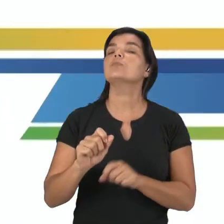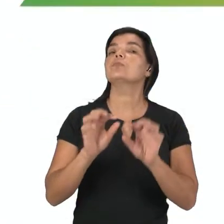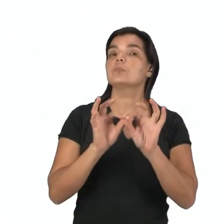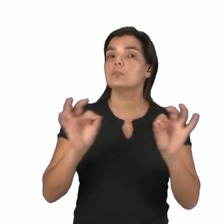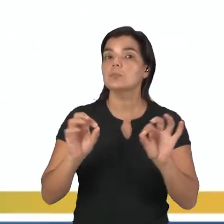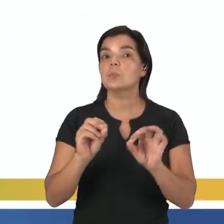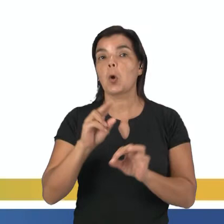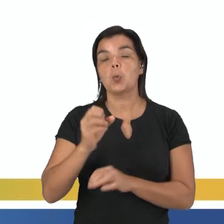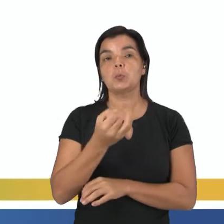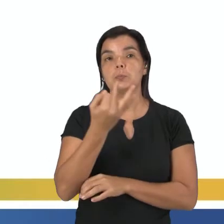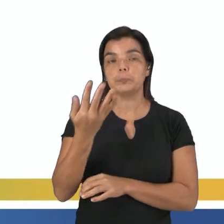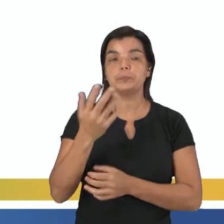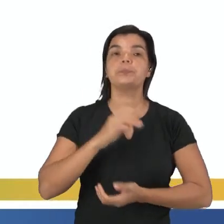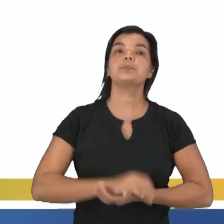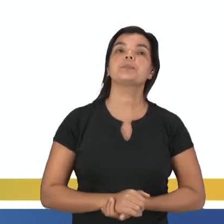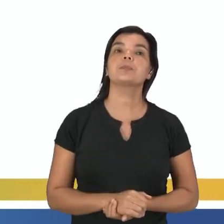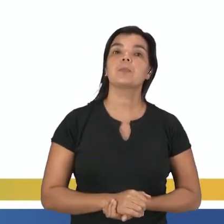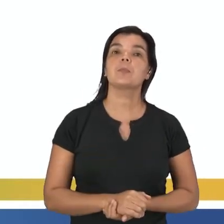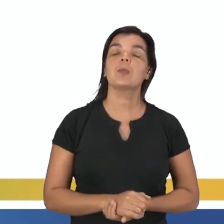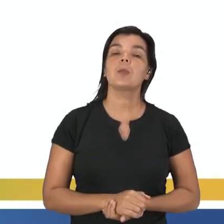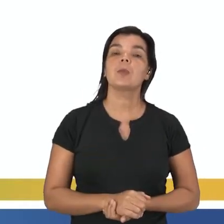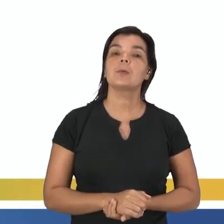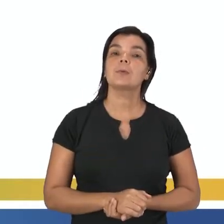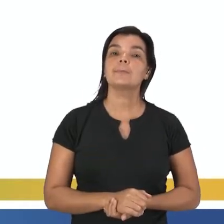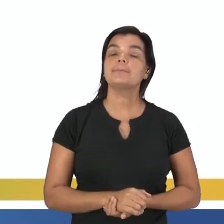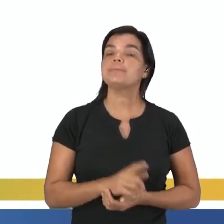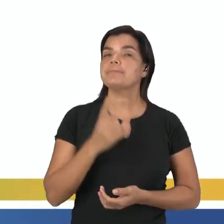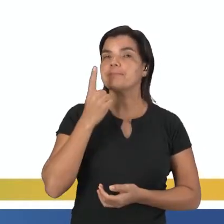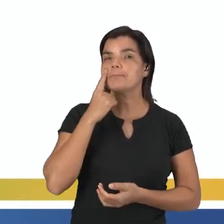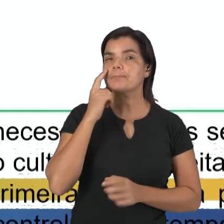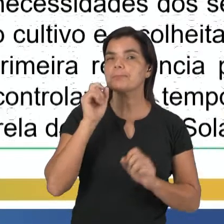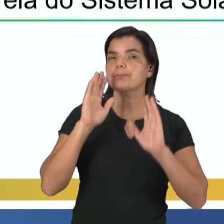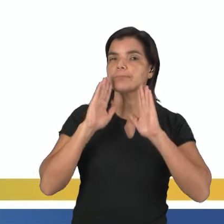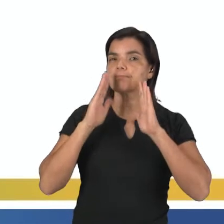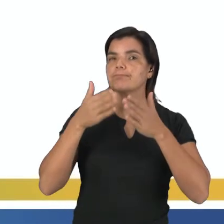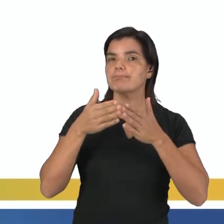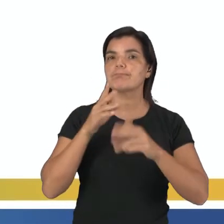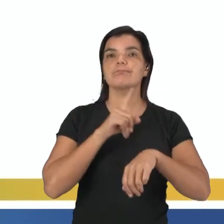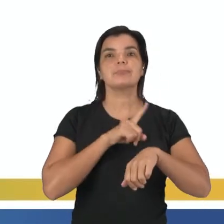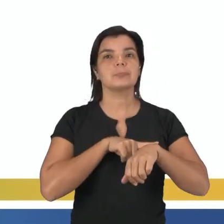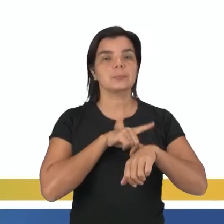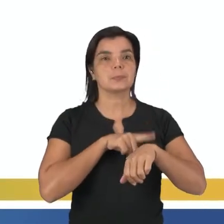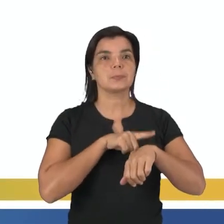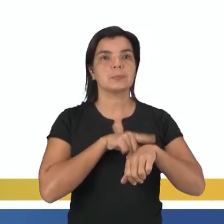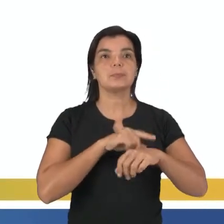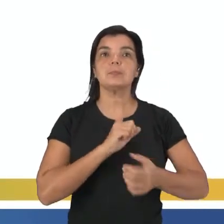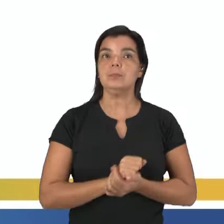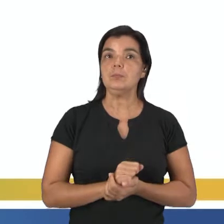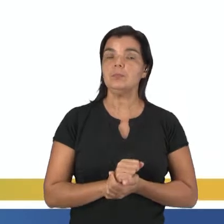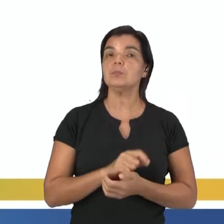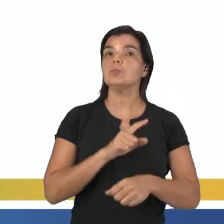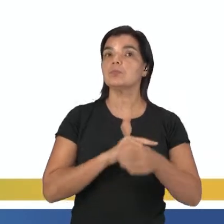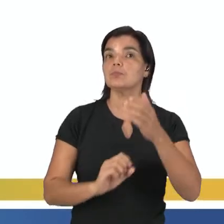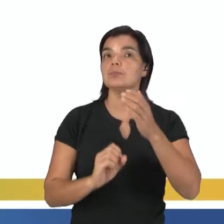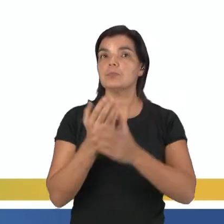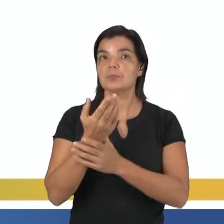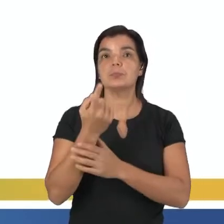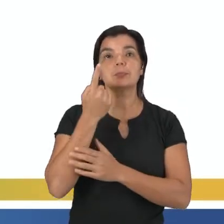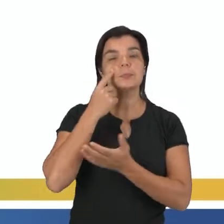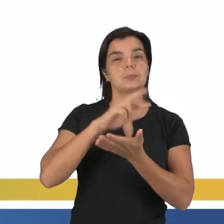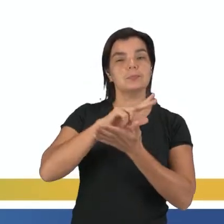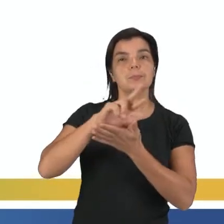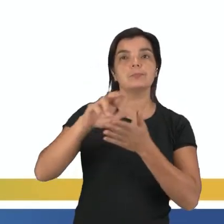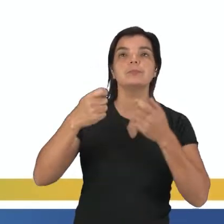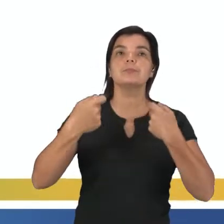contado. Tirando a parte de grandezas, né? Vamos dar um foco agora sobre o tempo, né? As medidas de tempo surgiram para